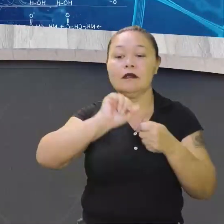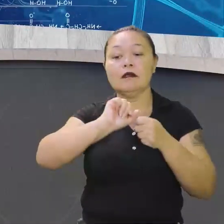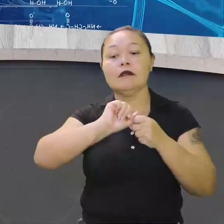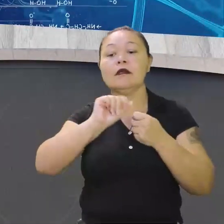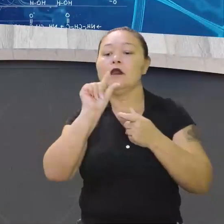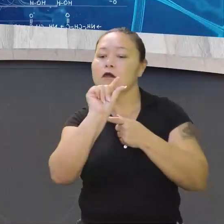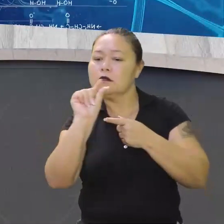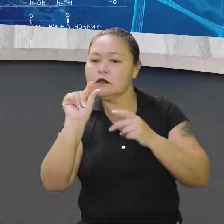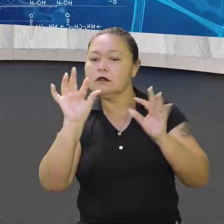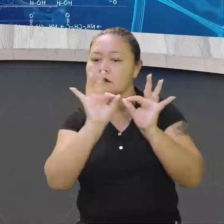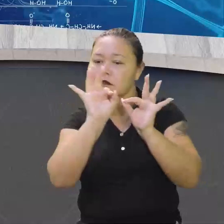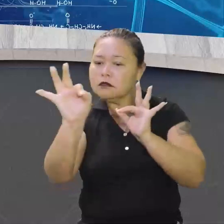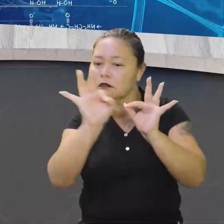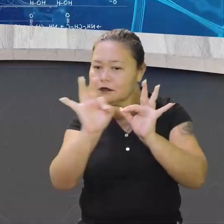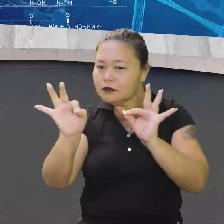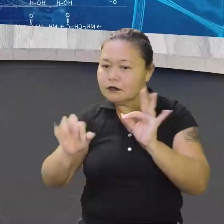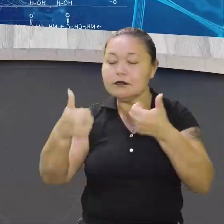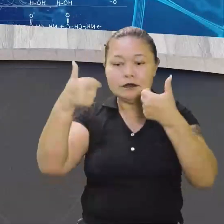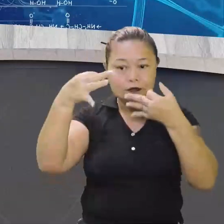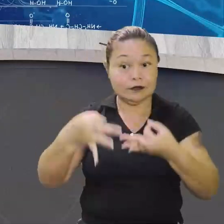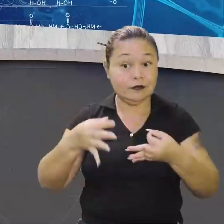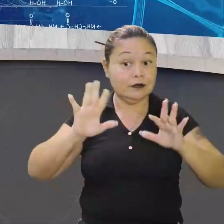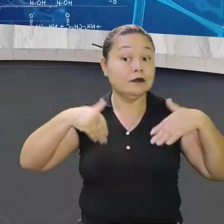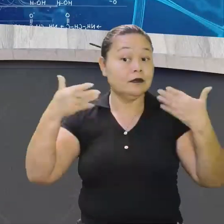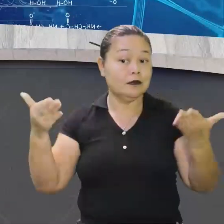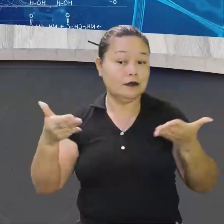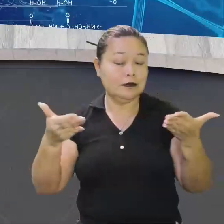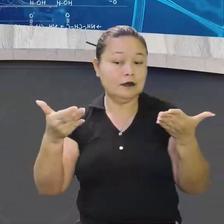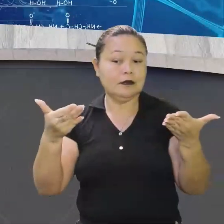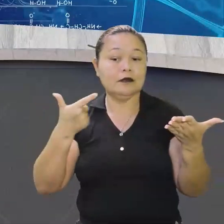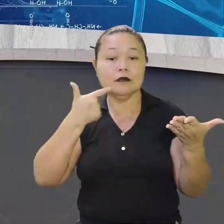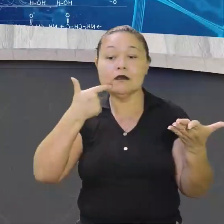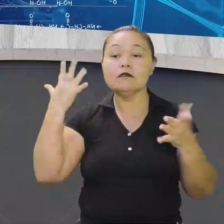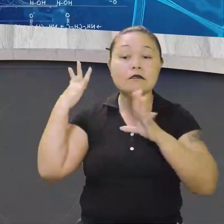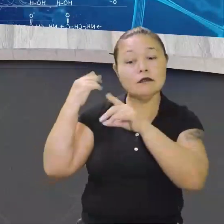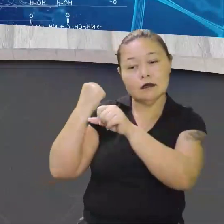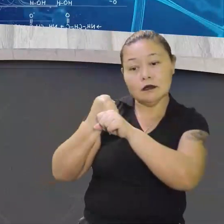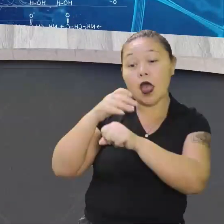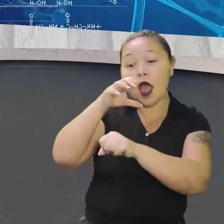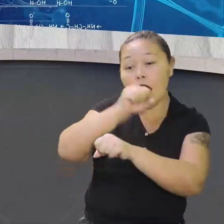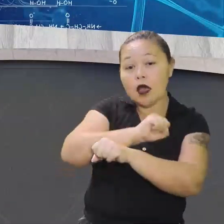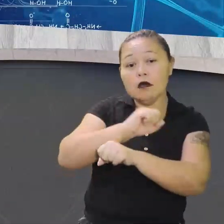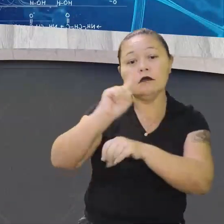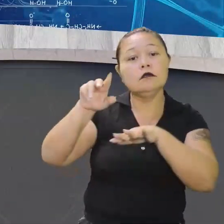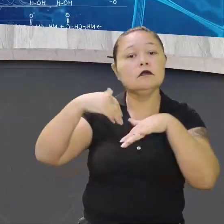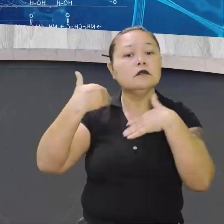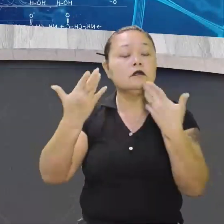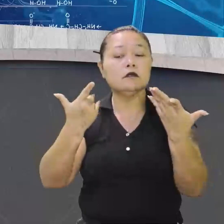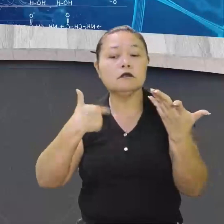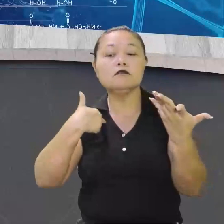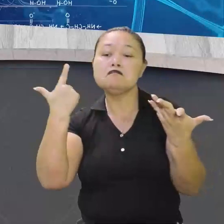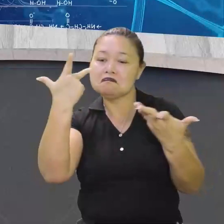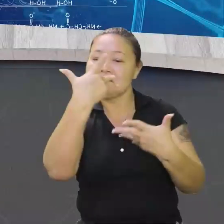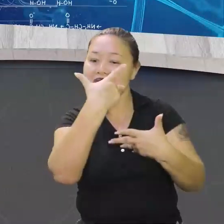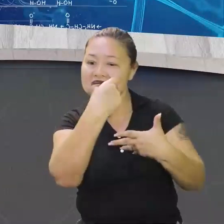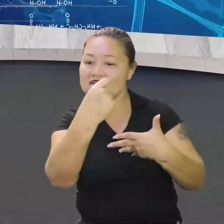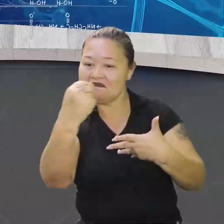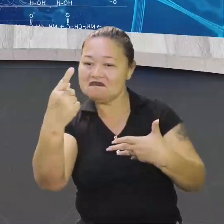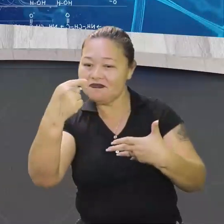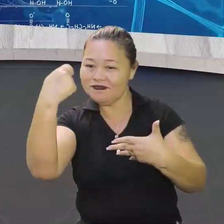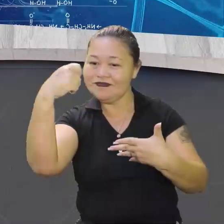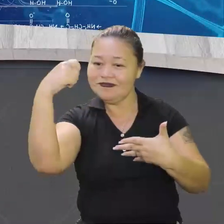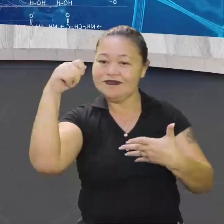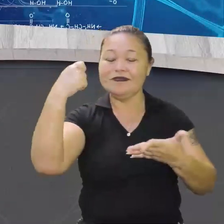unidades de medida, tá certo? Agora vamos fazer uma breve revisão para ter sucesso na